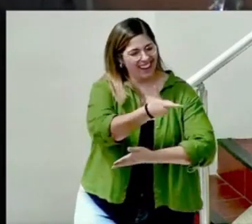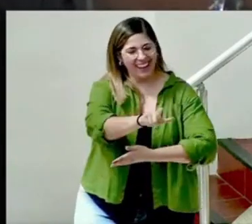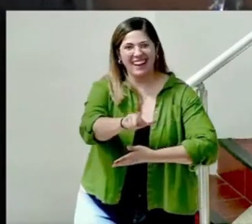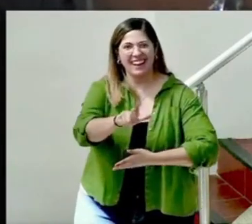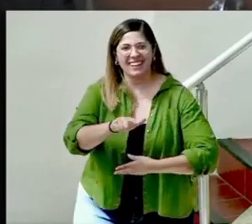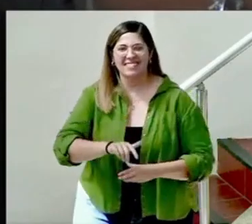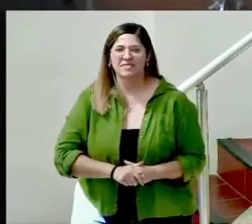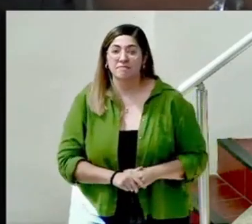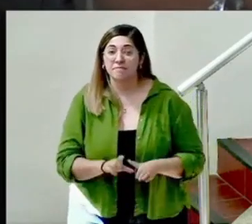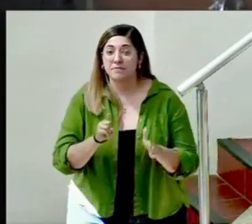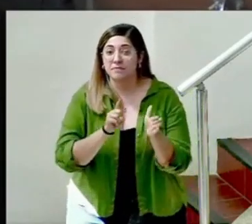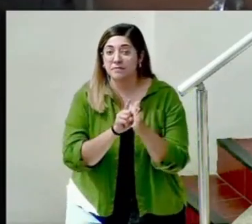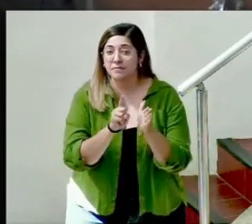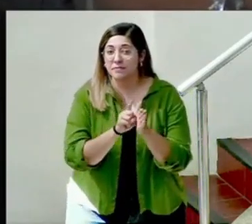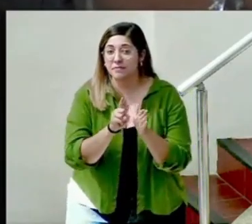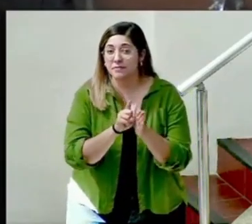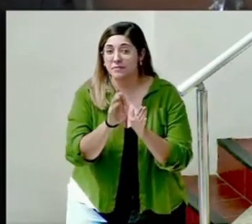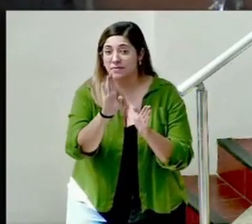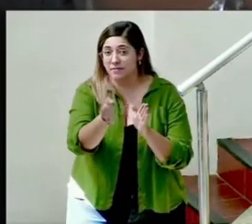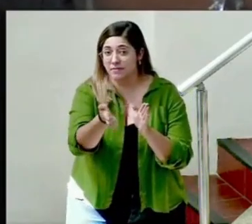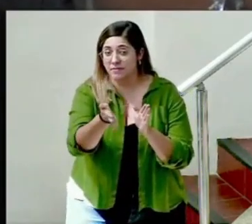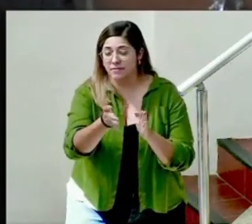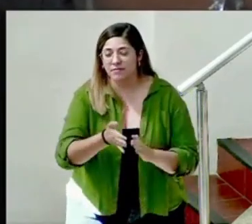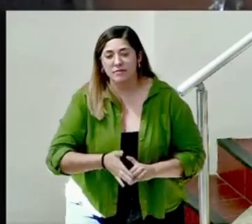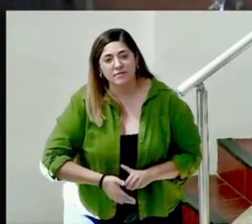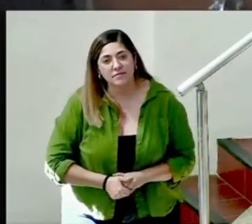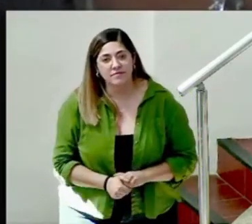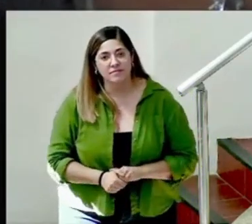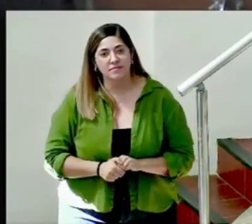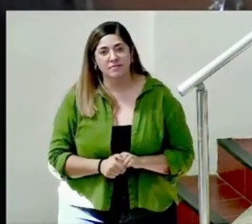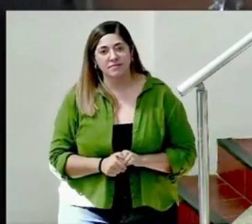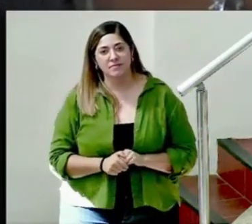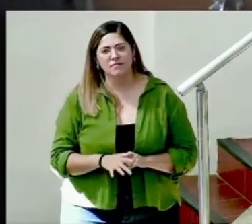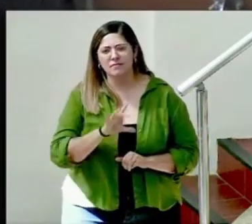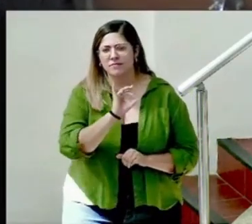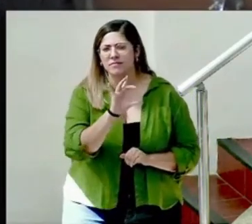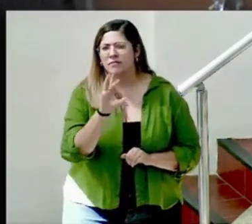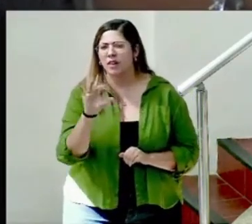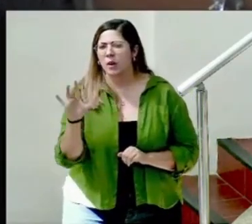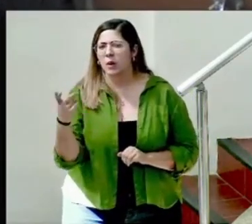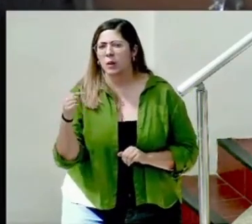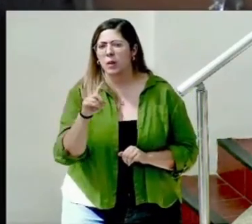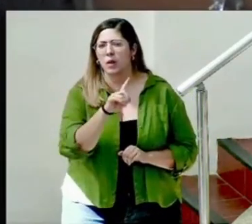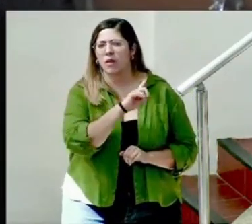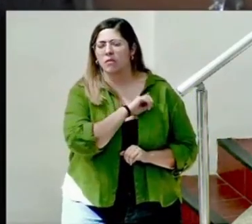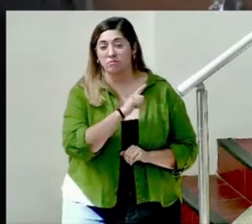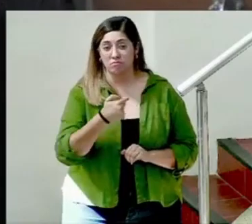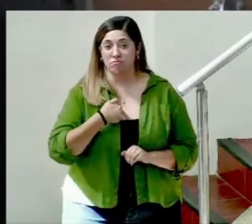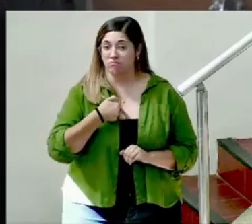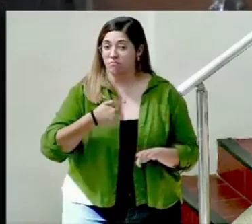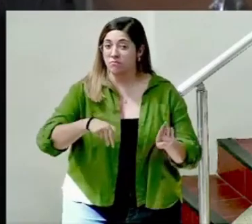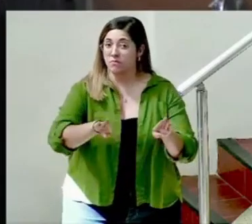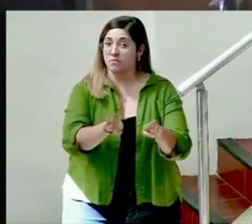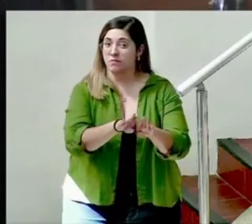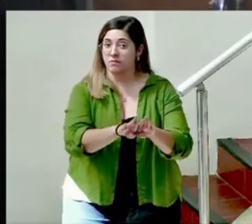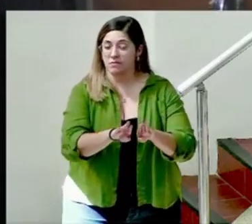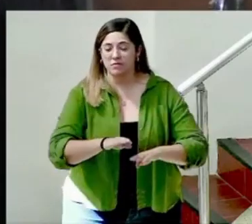grande pergunta hoje é, a cada um de nós, a começar de mim mesmo: